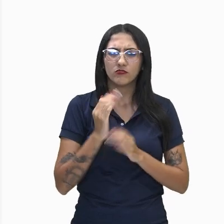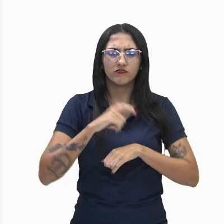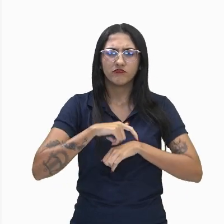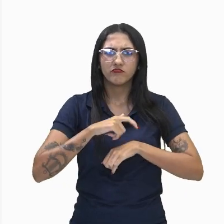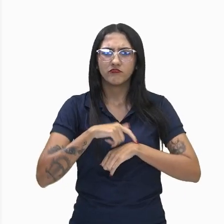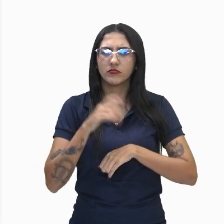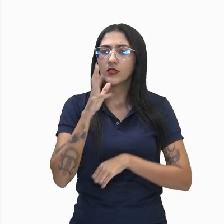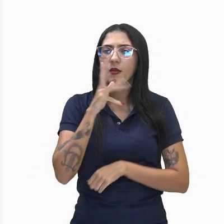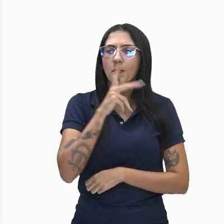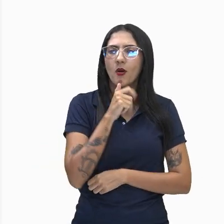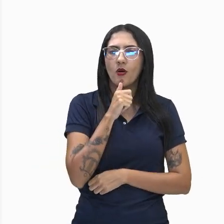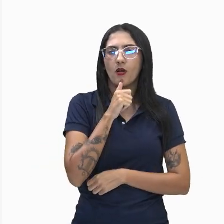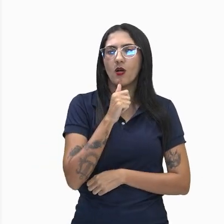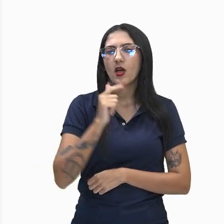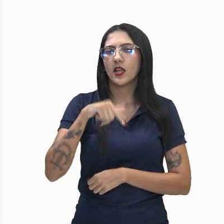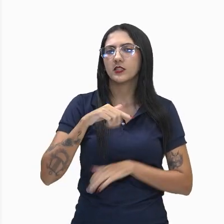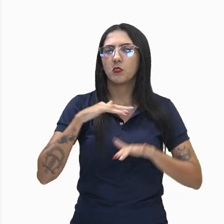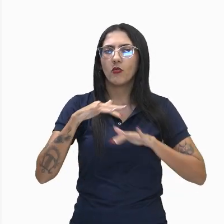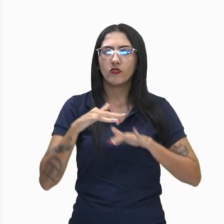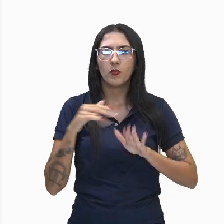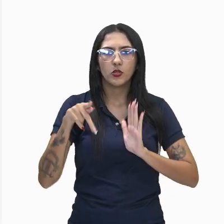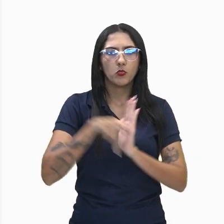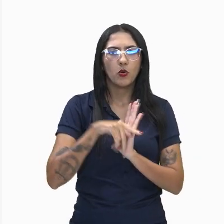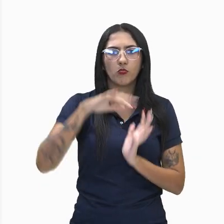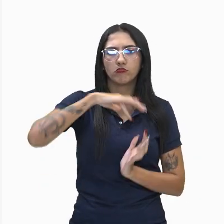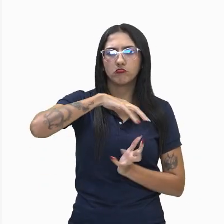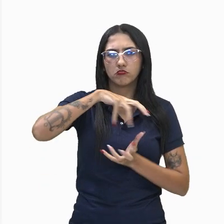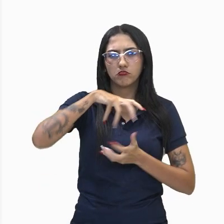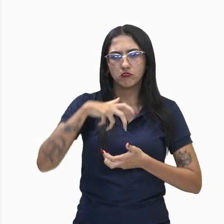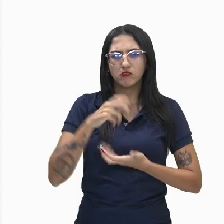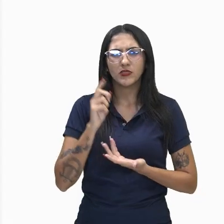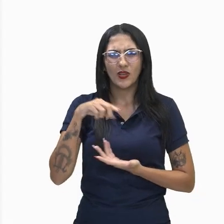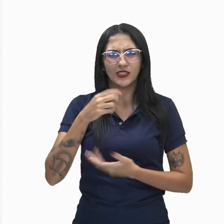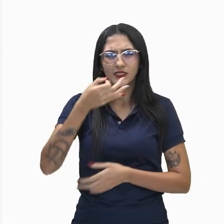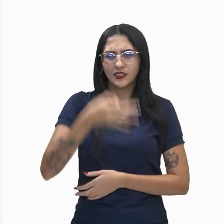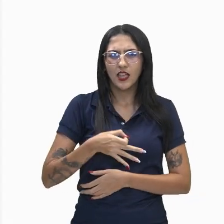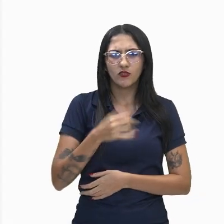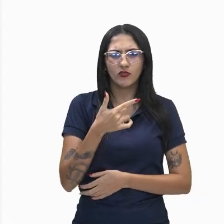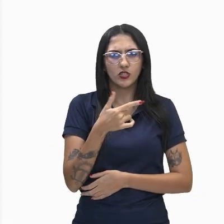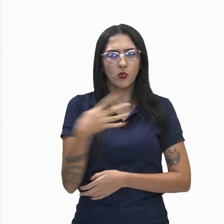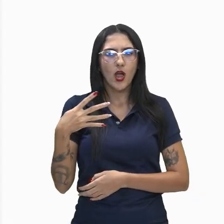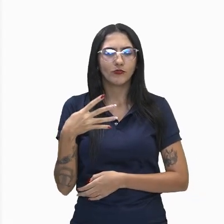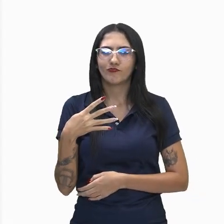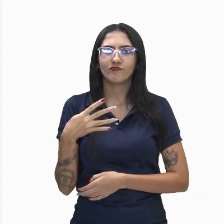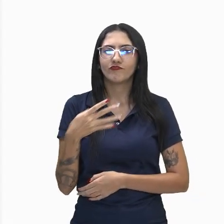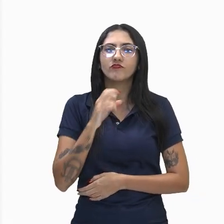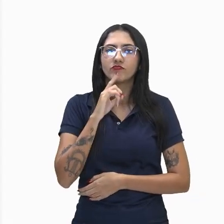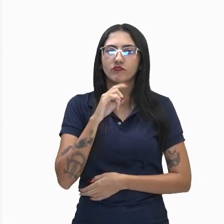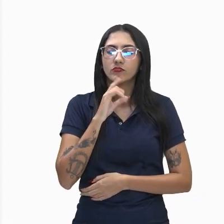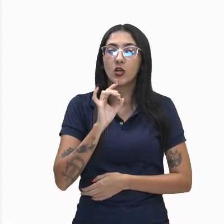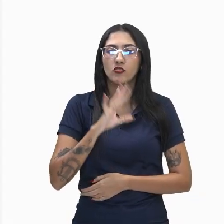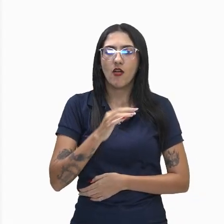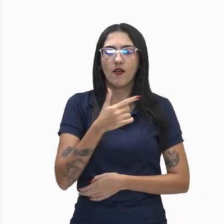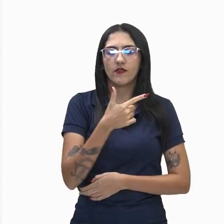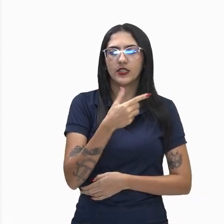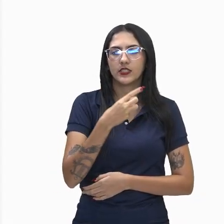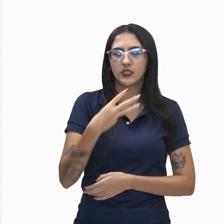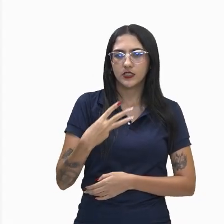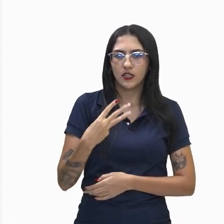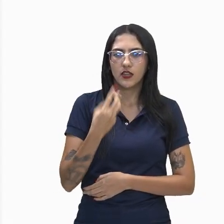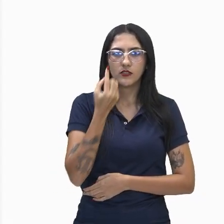a duração desse movimento de rotação? Olha, será que a gente tem 24 horas? Não, gente, nós temos aqui 23